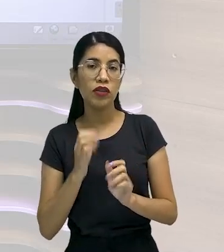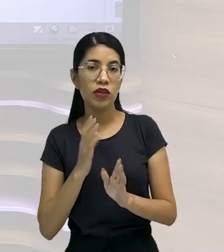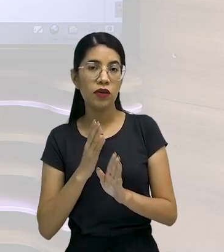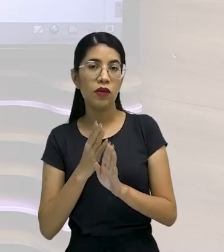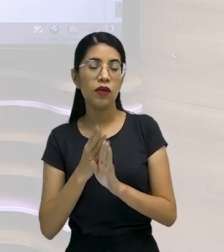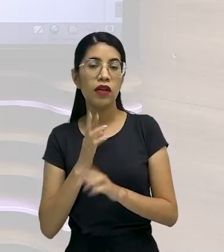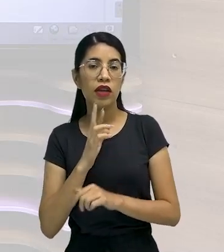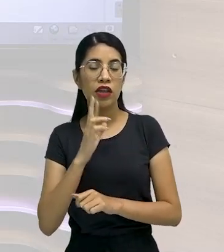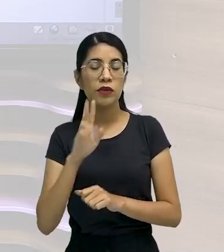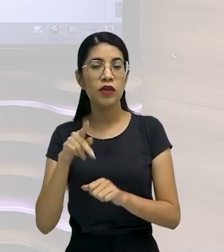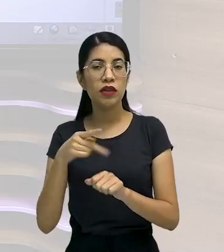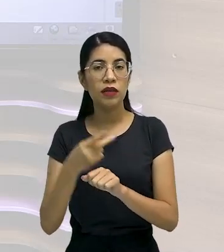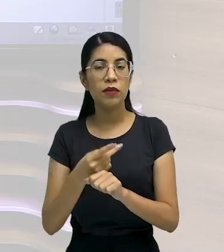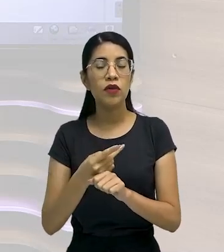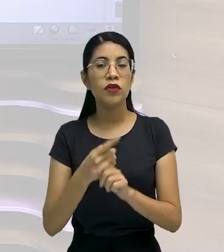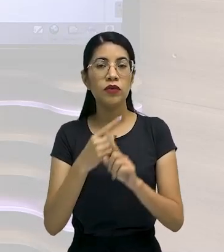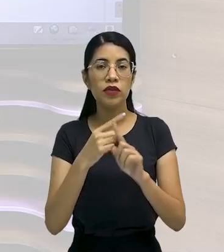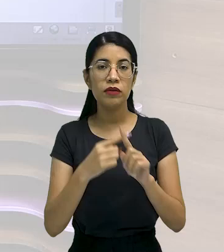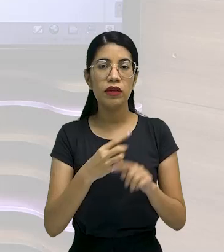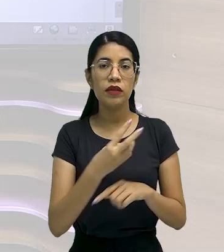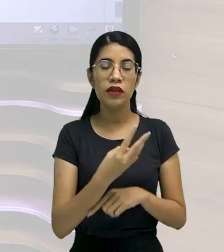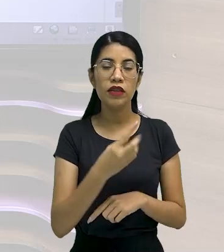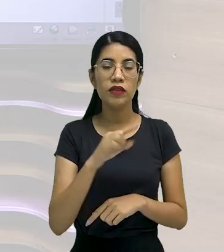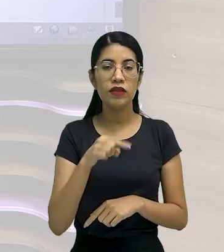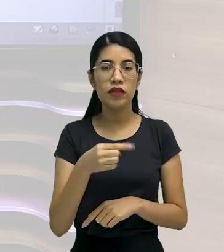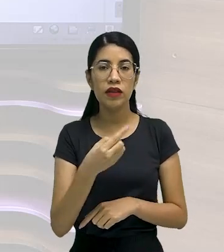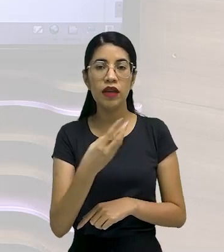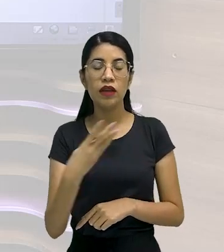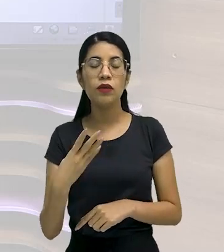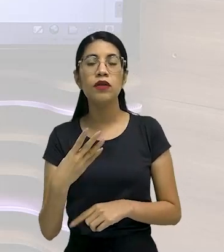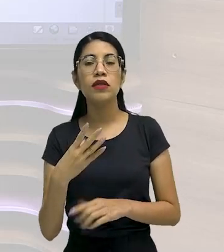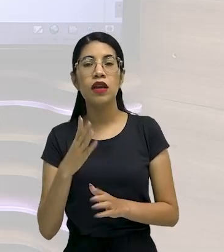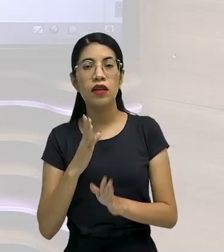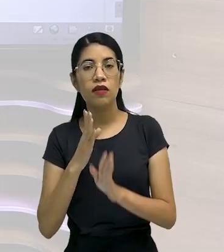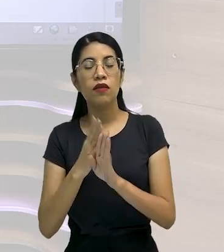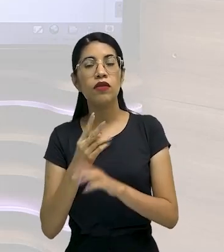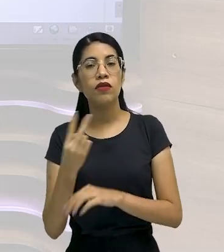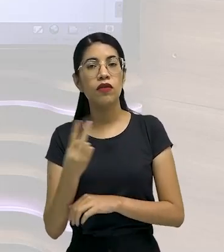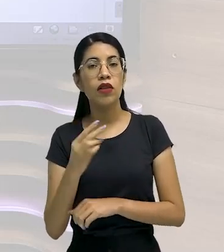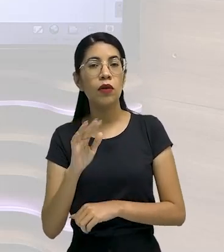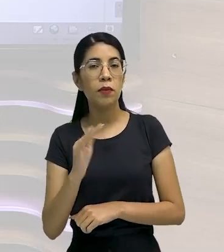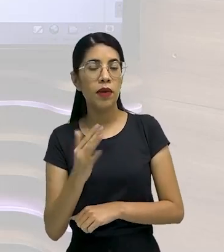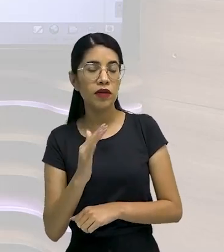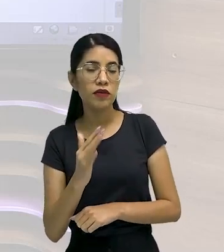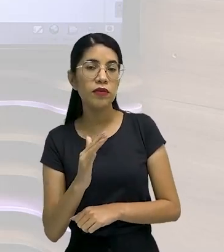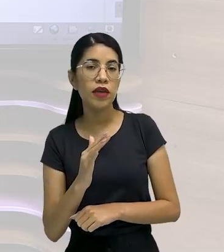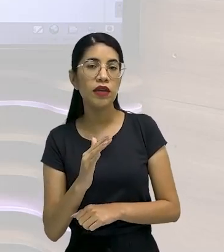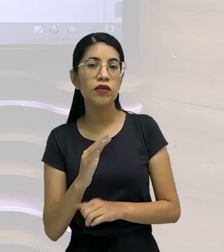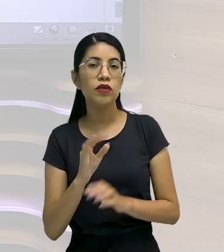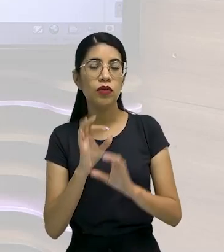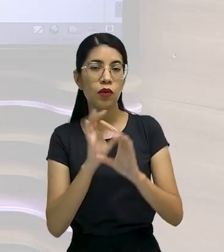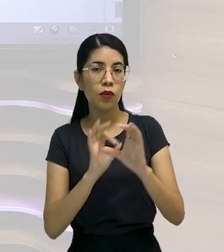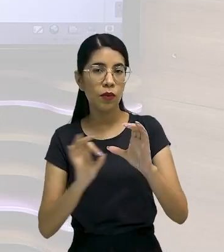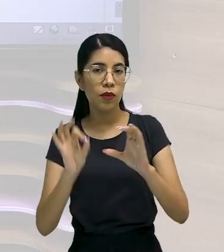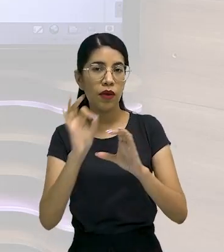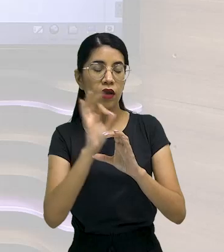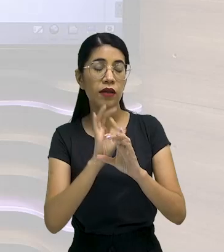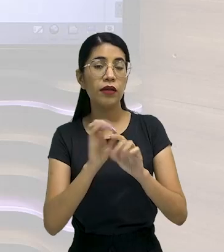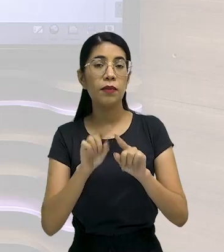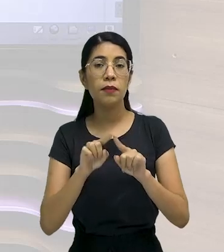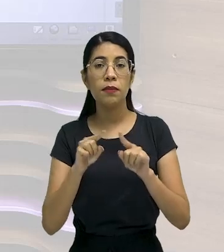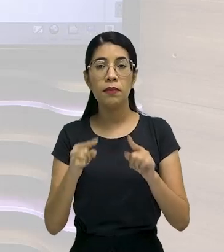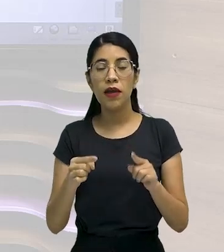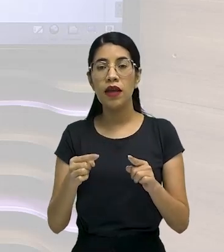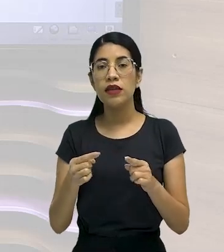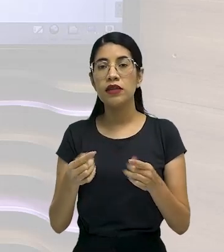resultado, multiplicar depois por 3,14. E aí você vai encontrar o valor aproximado do comprimento dessa circunferência.